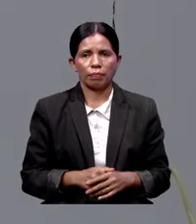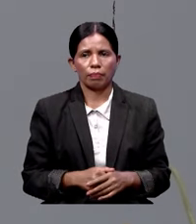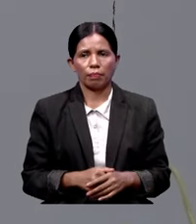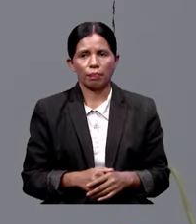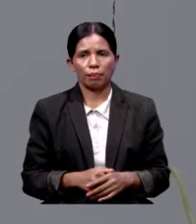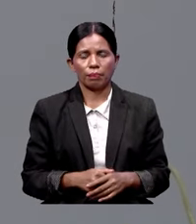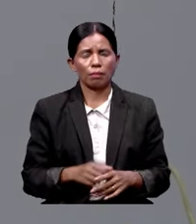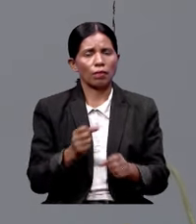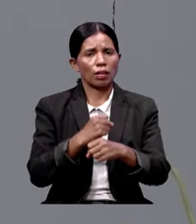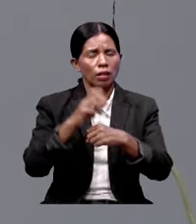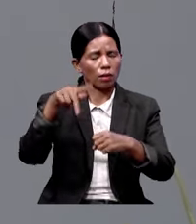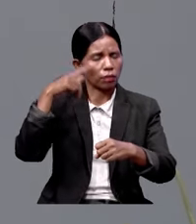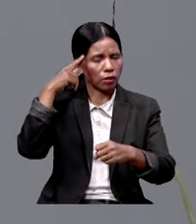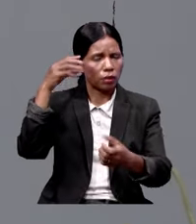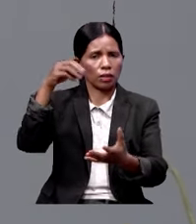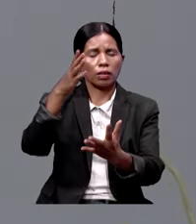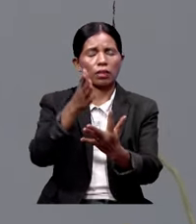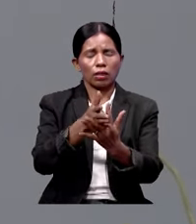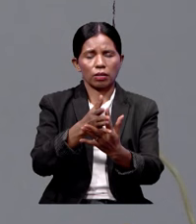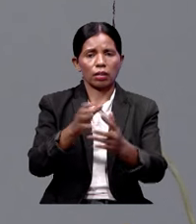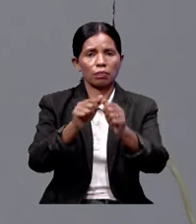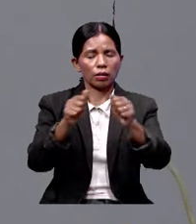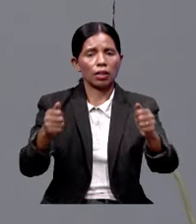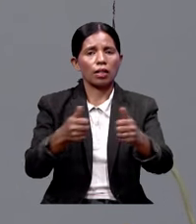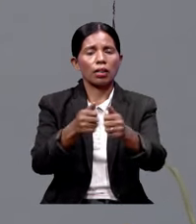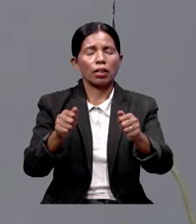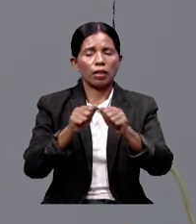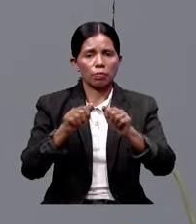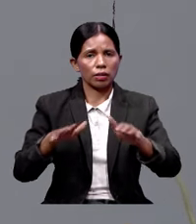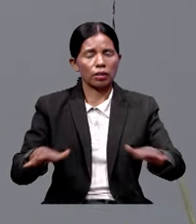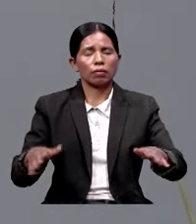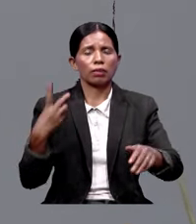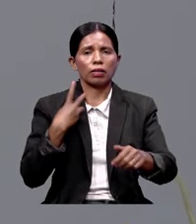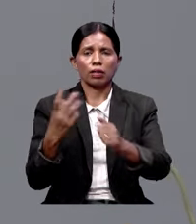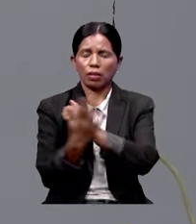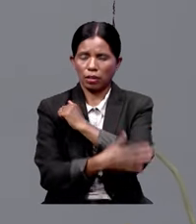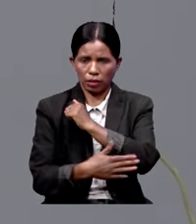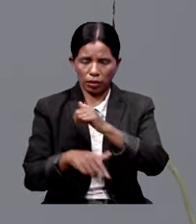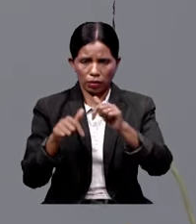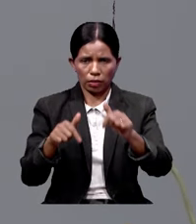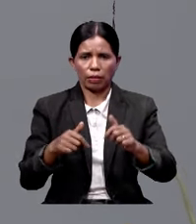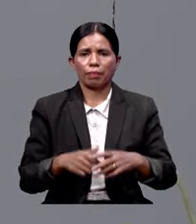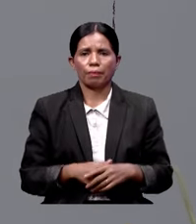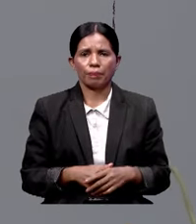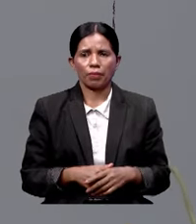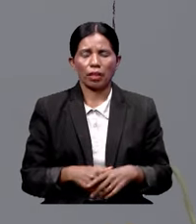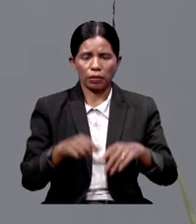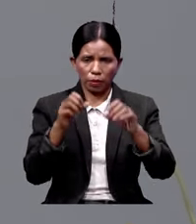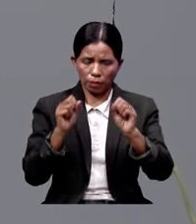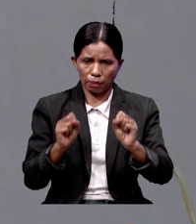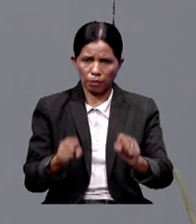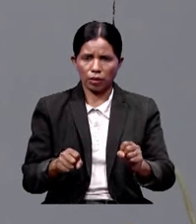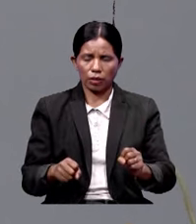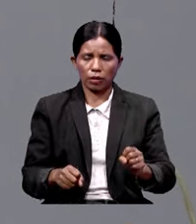União. A política de centralização administrativa e etnia país é fundamental deles. Para ver, responde